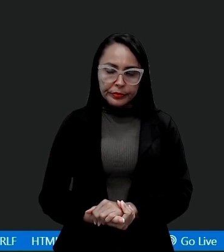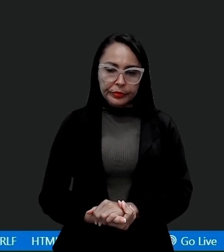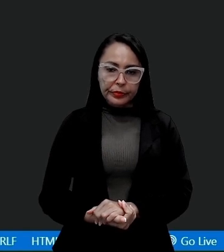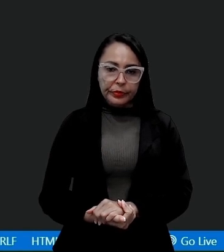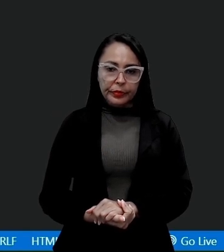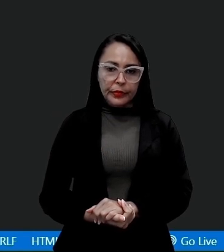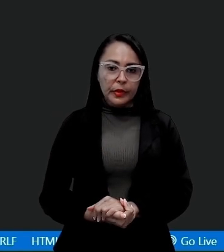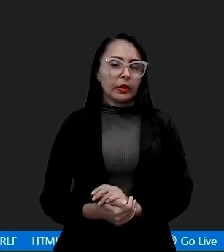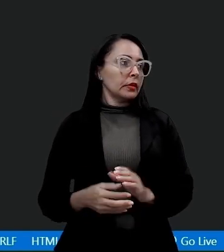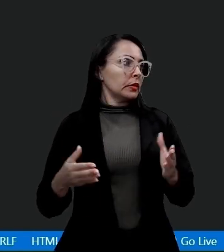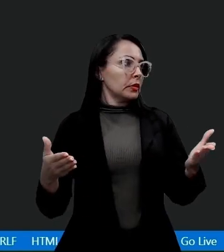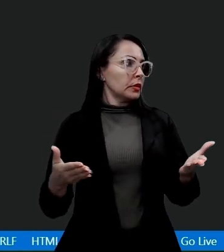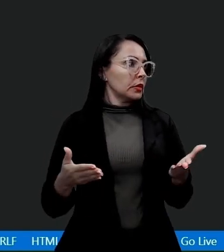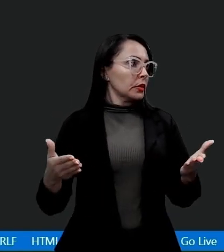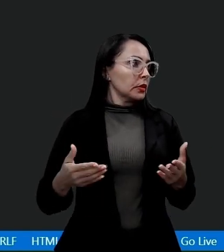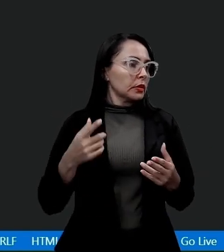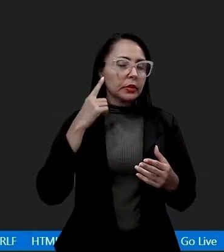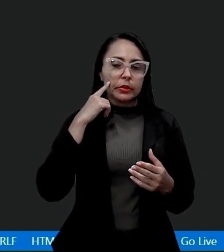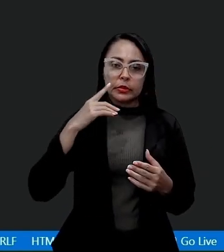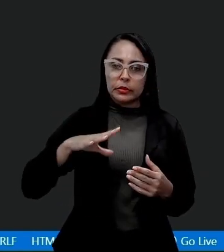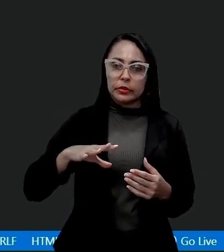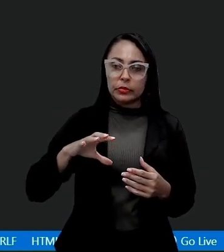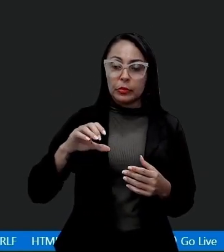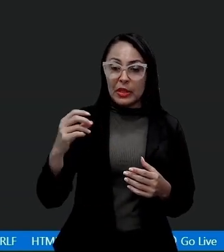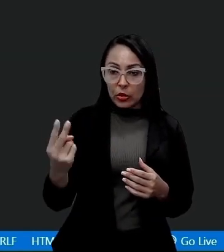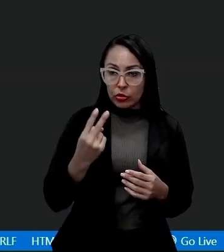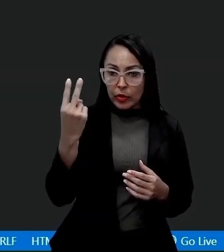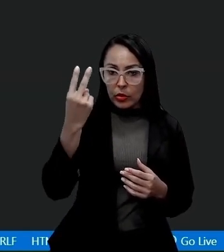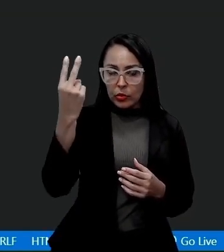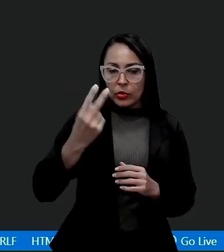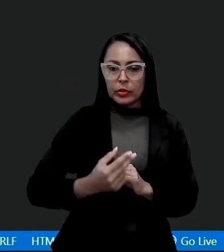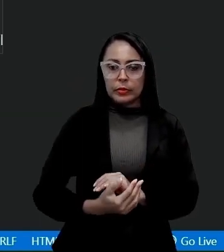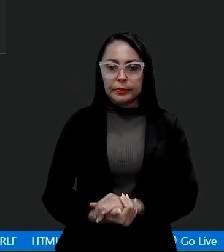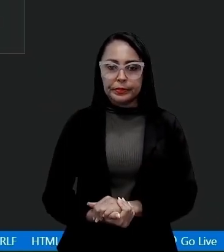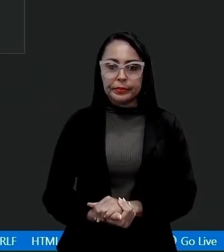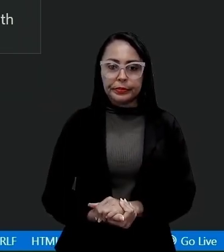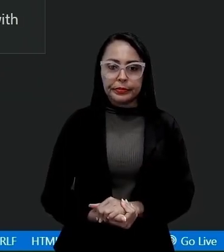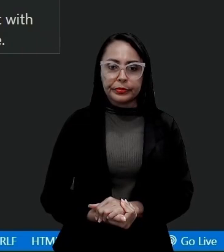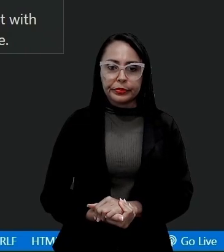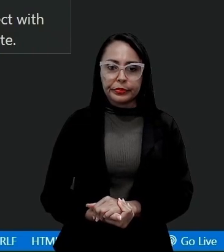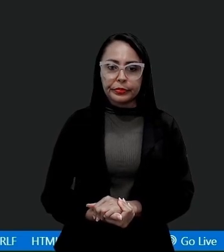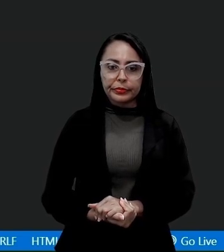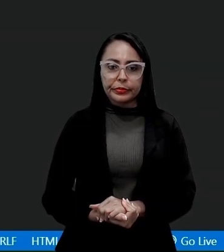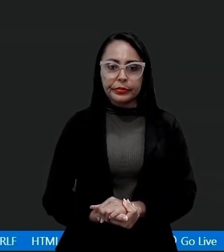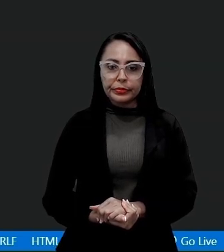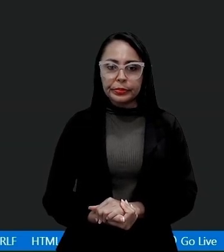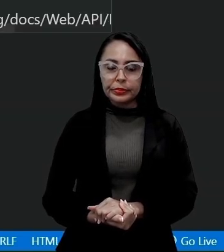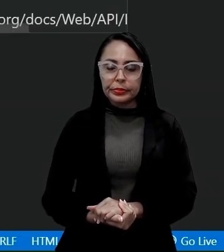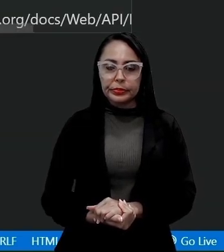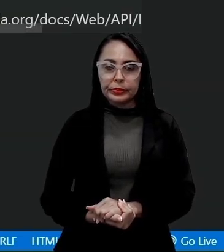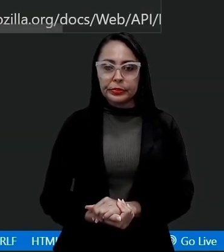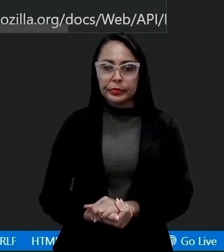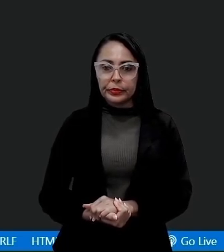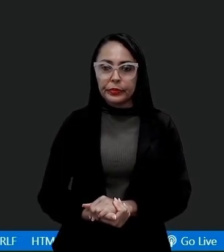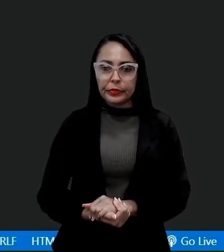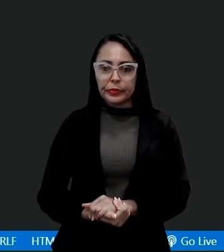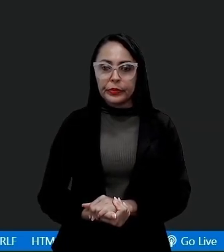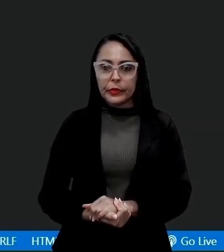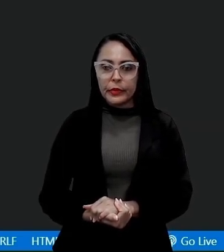Ok, agora eu vou pegar e vou passar os valores. Tá? Documento.getElementById, span